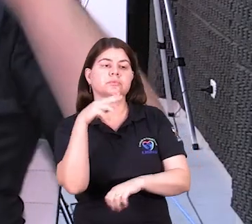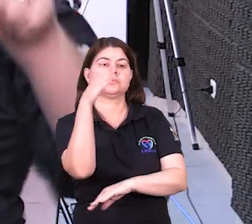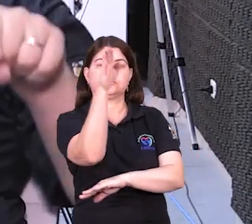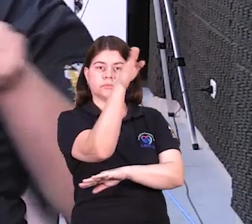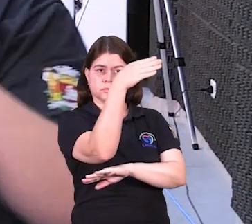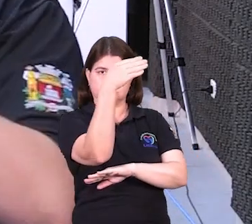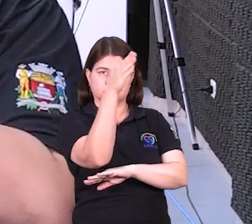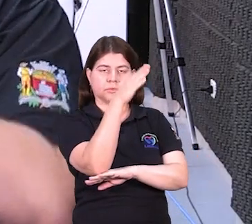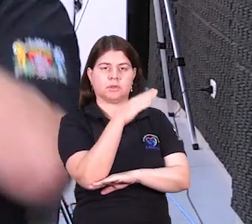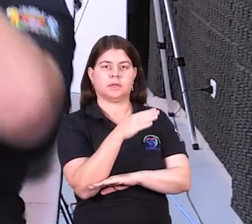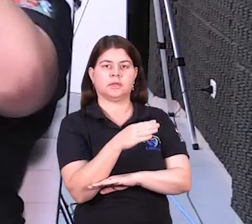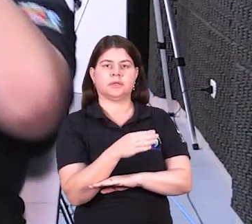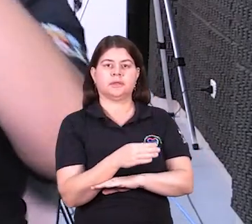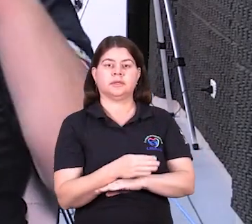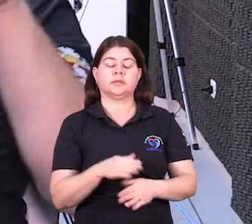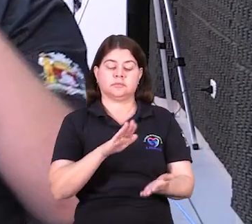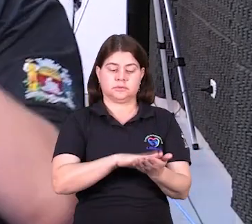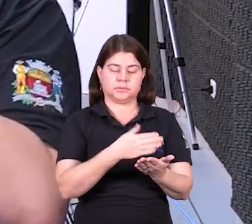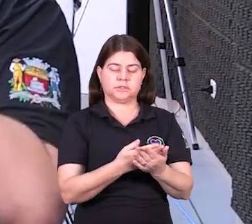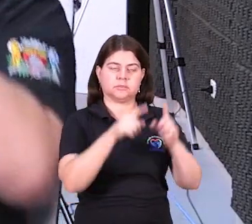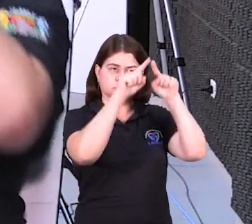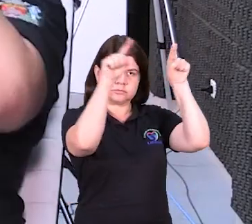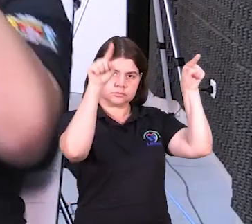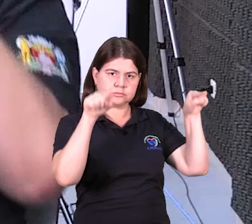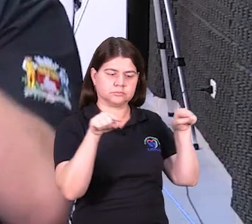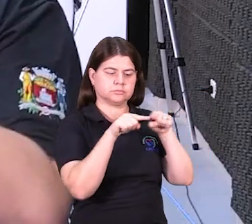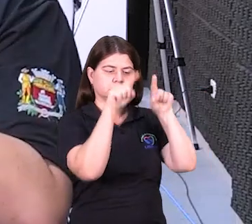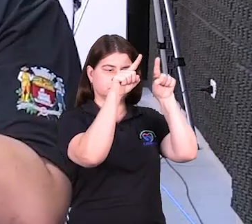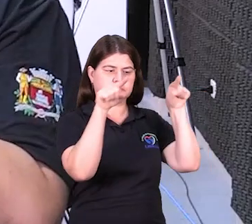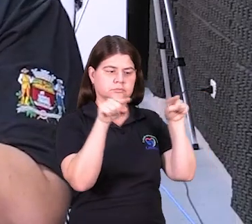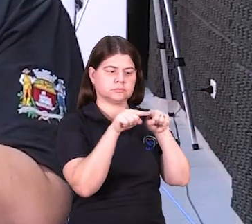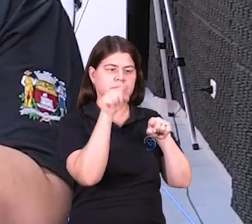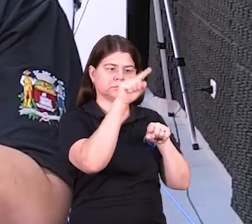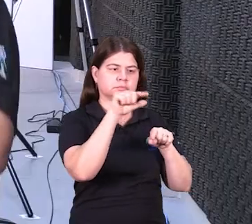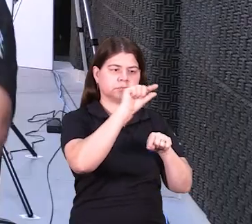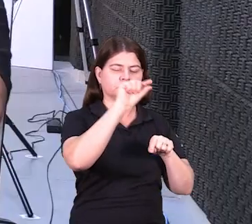fazemos a flâmula aqui, nós desenhamos a bandeira,